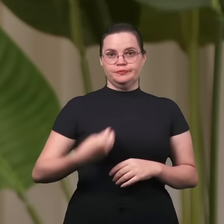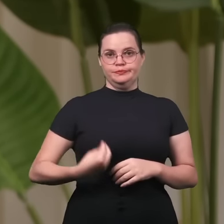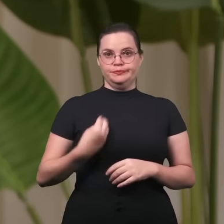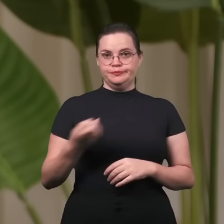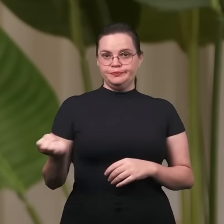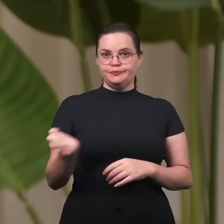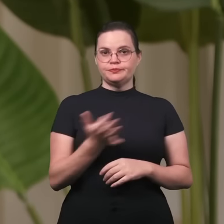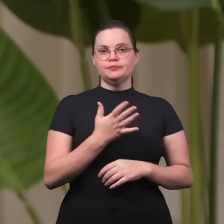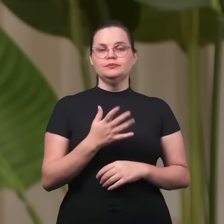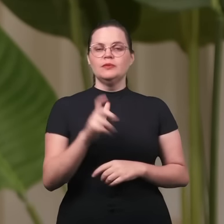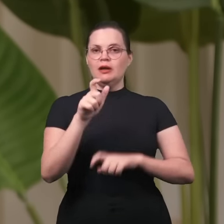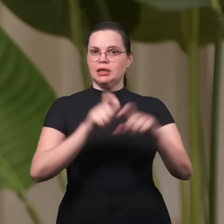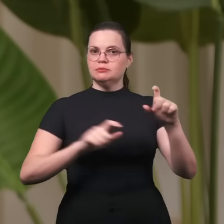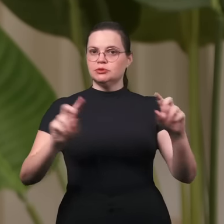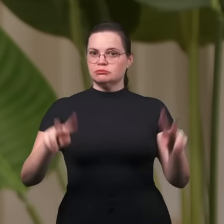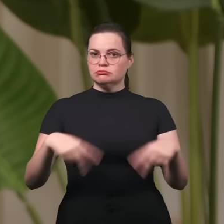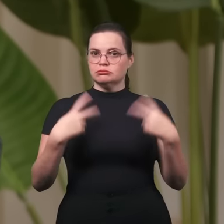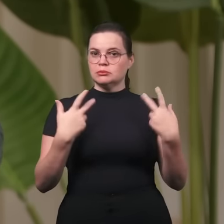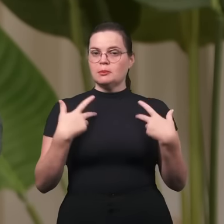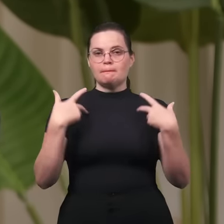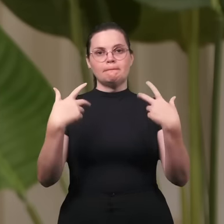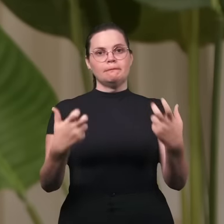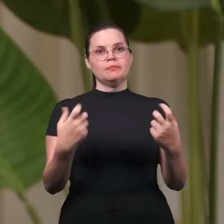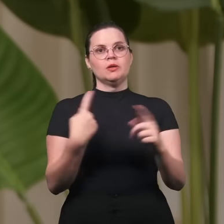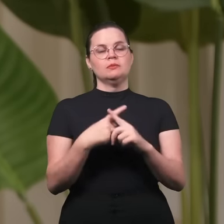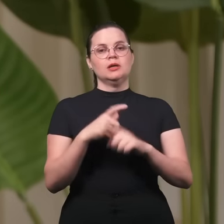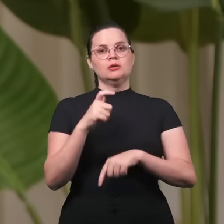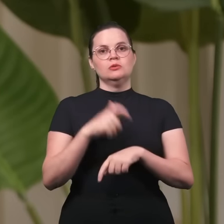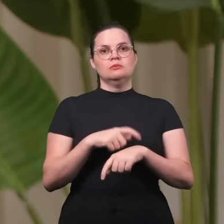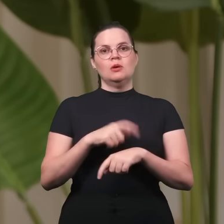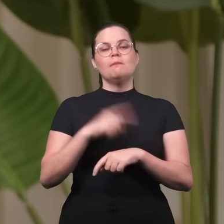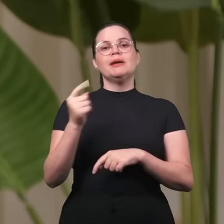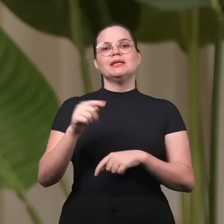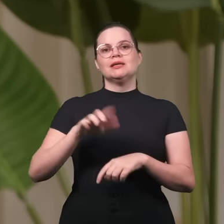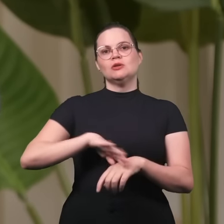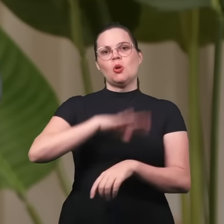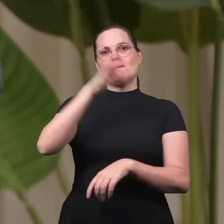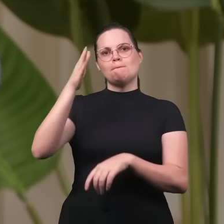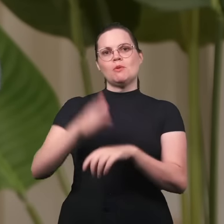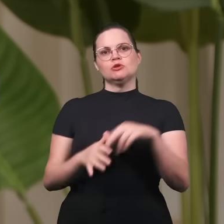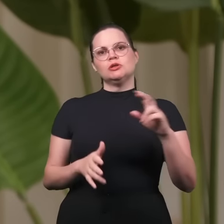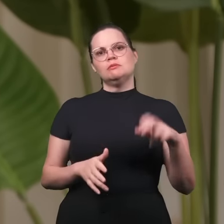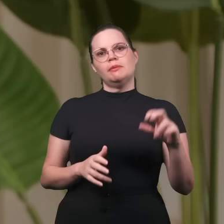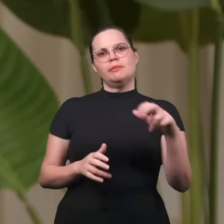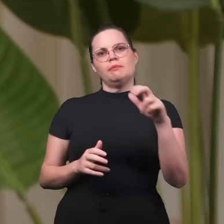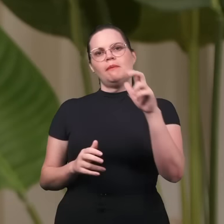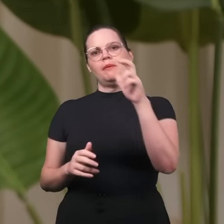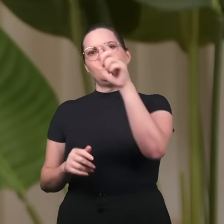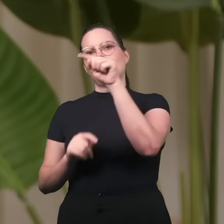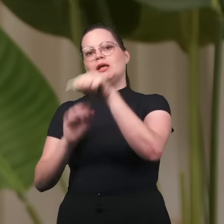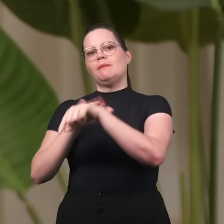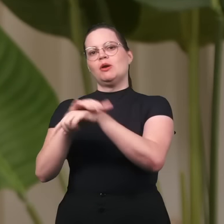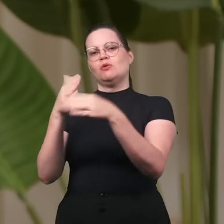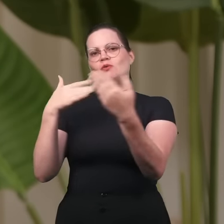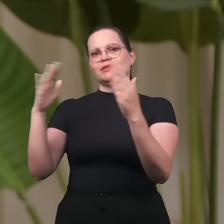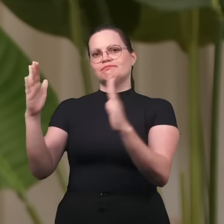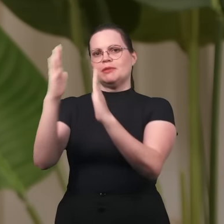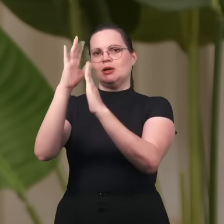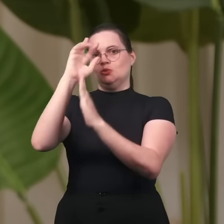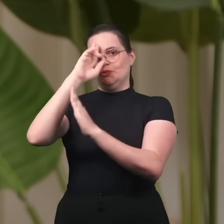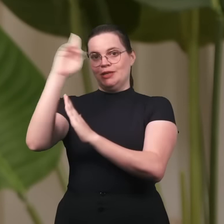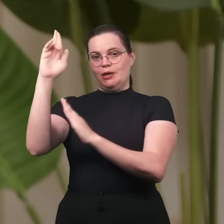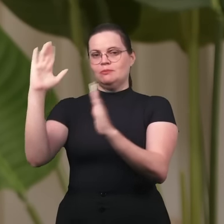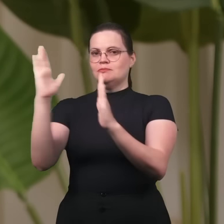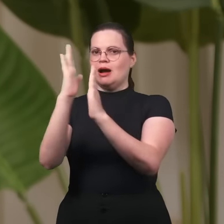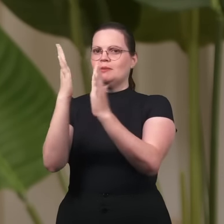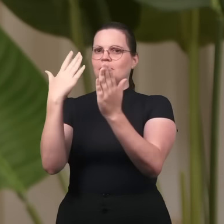dali, nós lembramos que Moisés, quando subia para falar com o Senhor lá no monte, ele voltava com seu rosto brilhando da luz do Senhor e